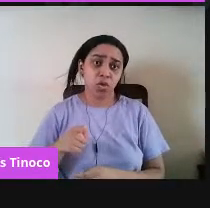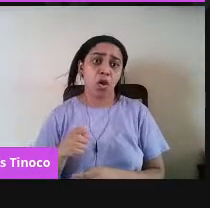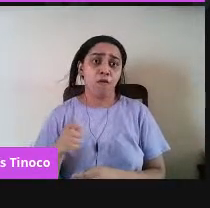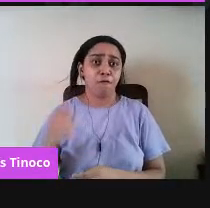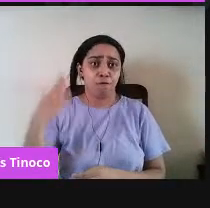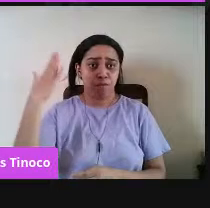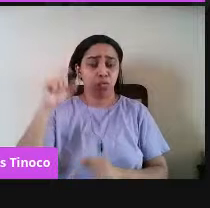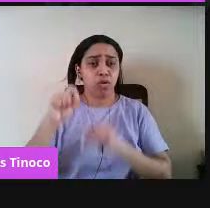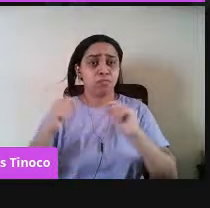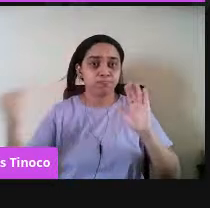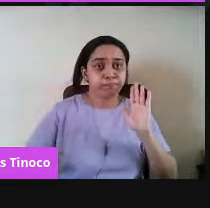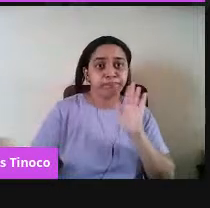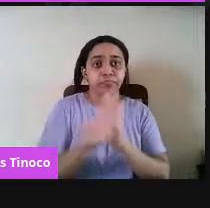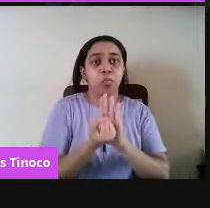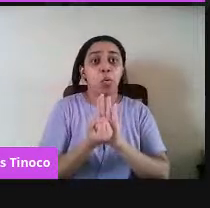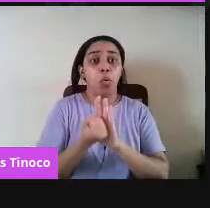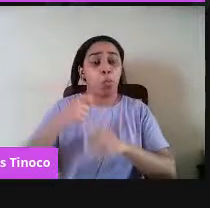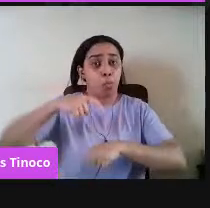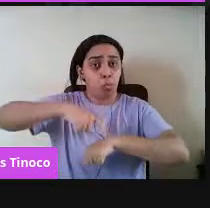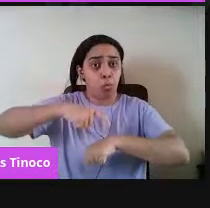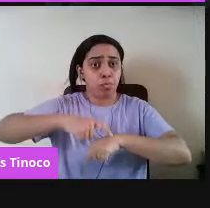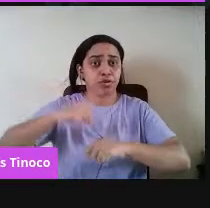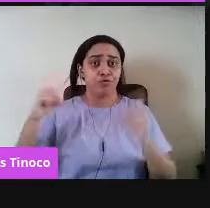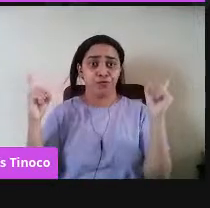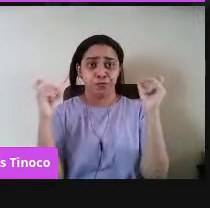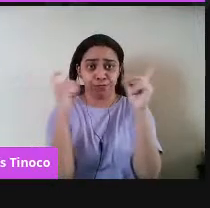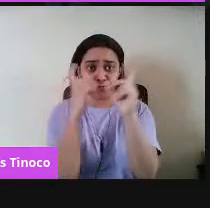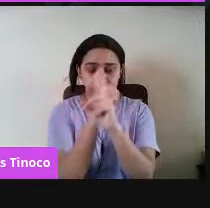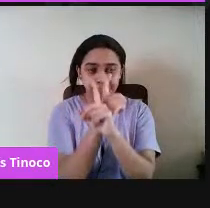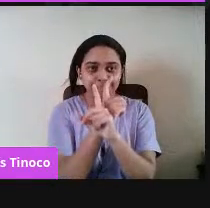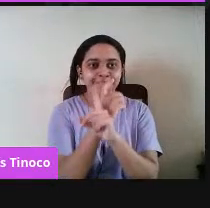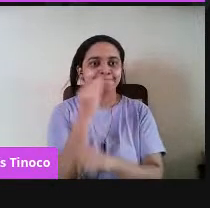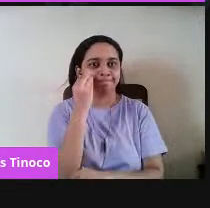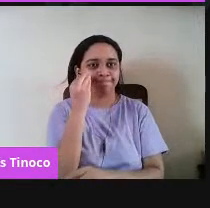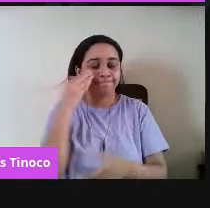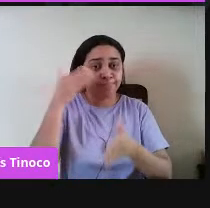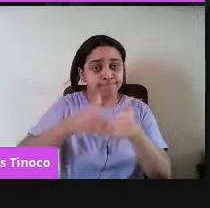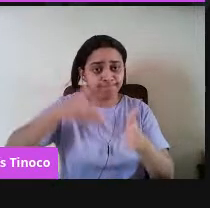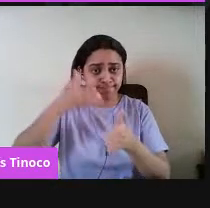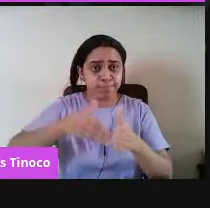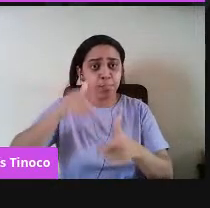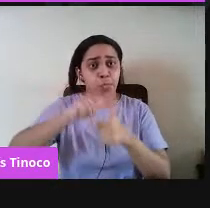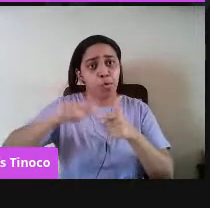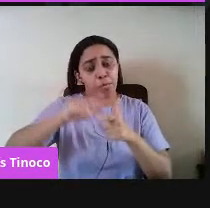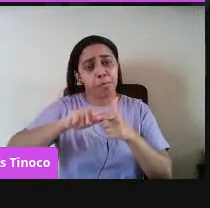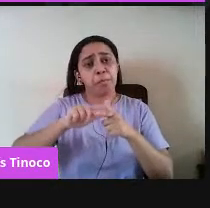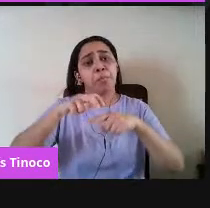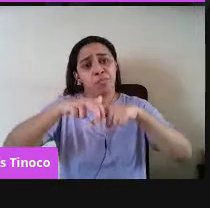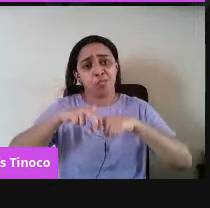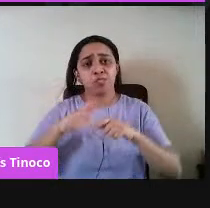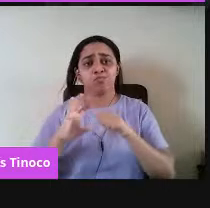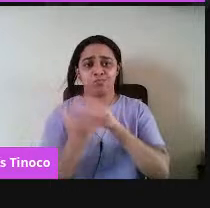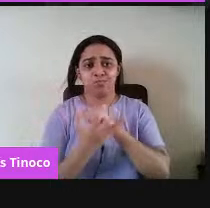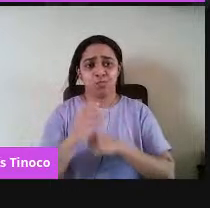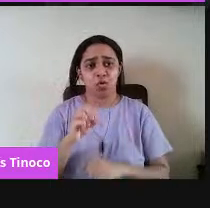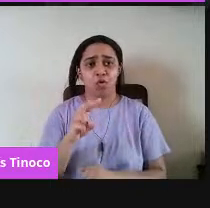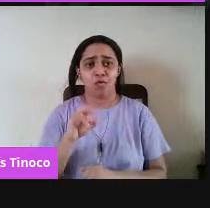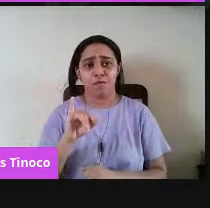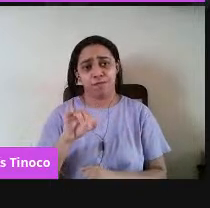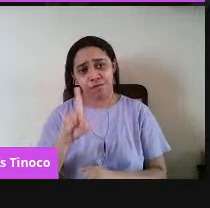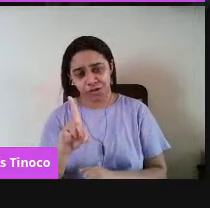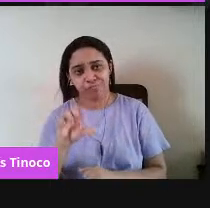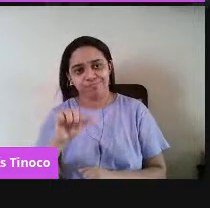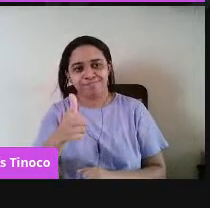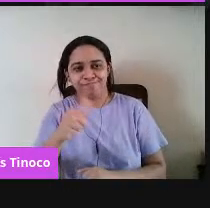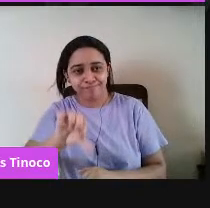no momento de dificuldades para enfrentar os problemas em decorrência do coronavírus. Certamente, esse